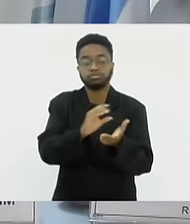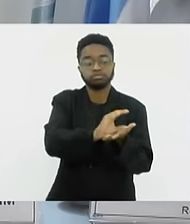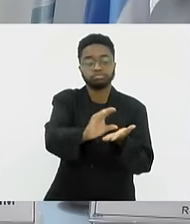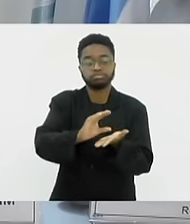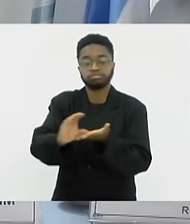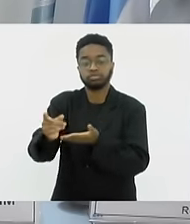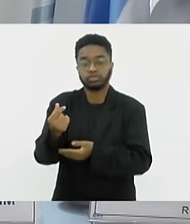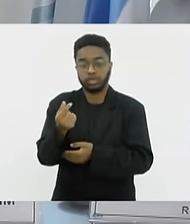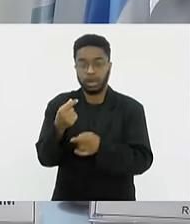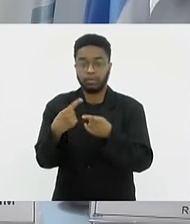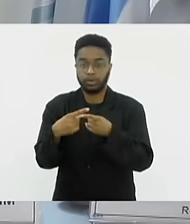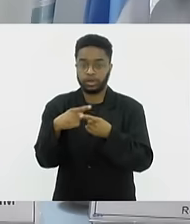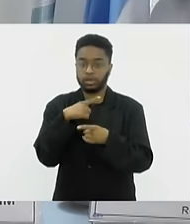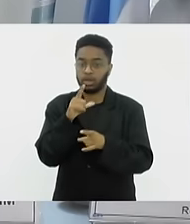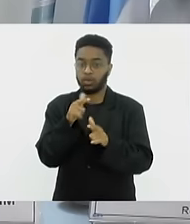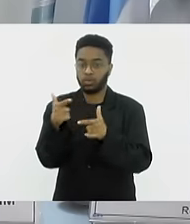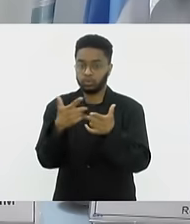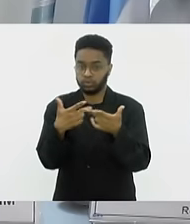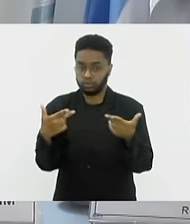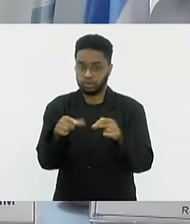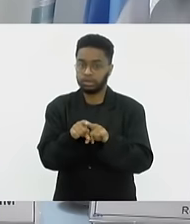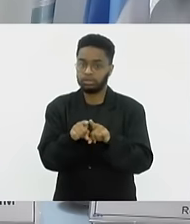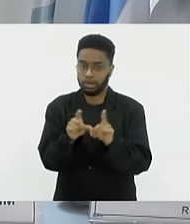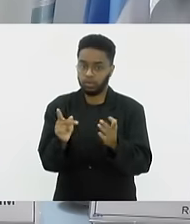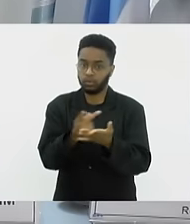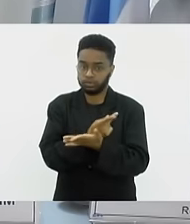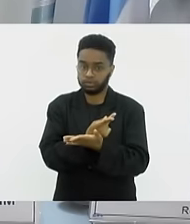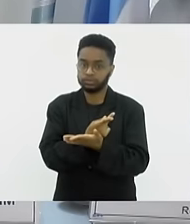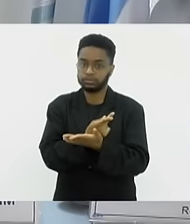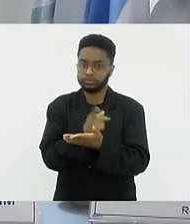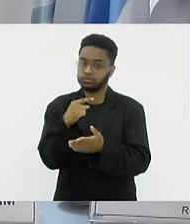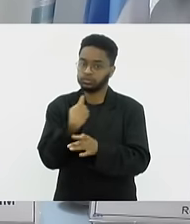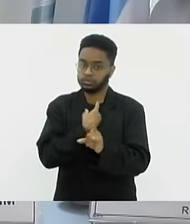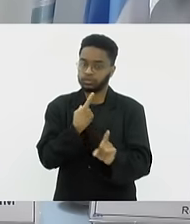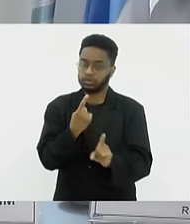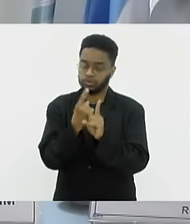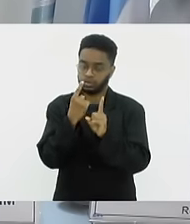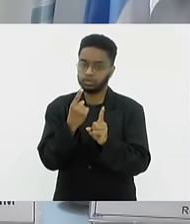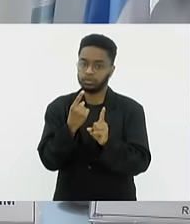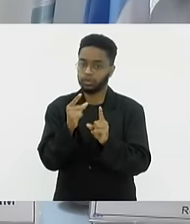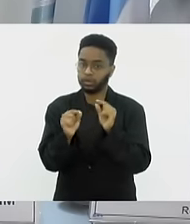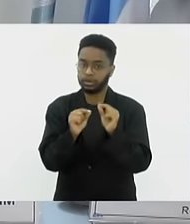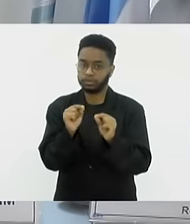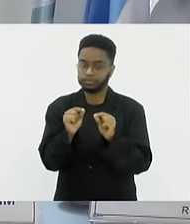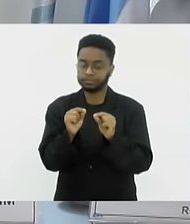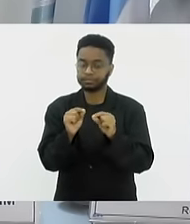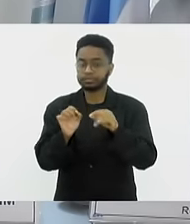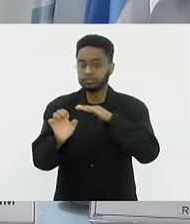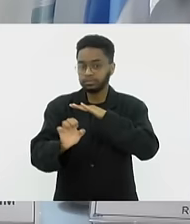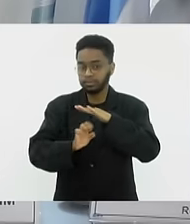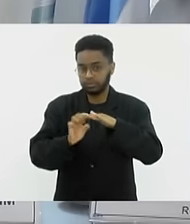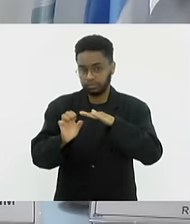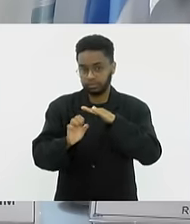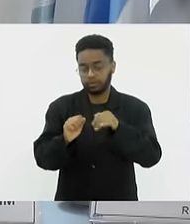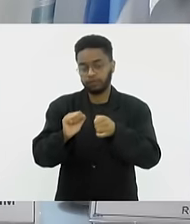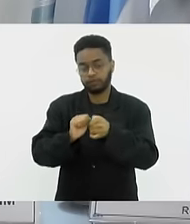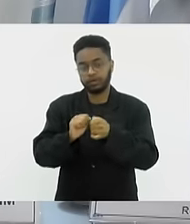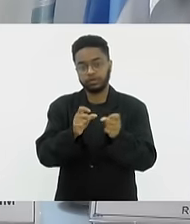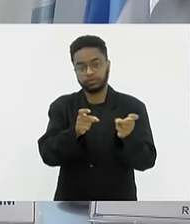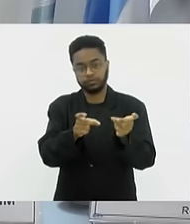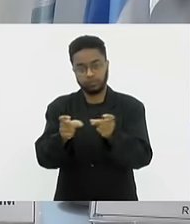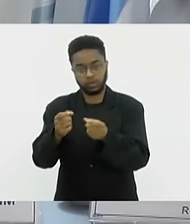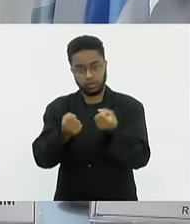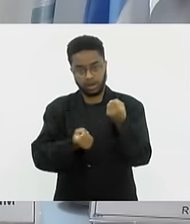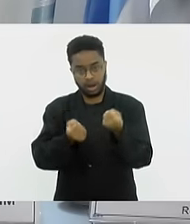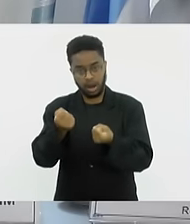uma outra máxima ali também, que é comum, é outro esqueminha que a gente desvendou, que essa empresa faz o leilão e muitas